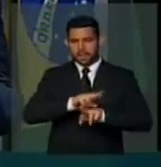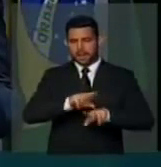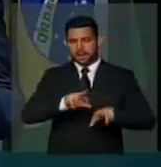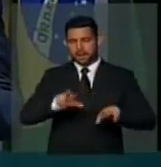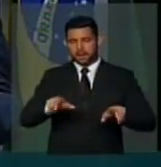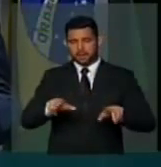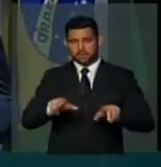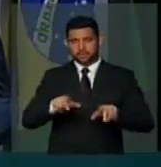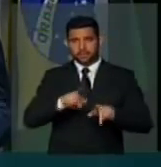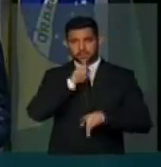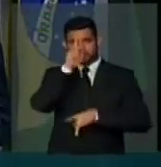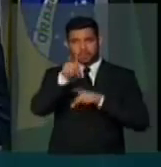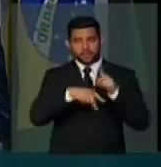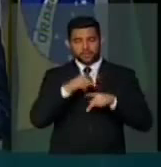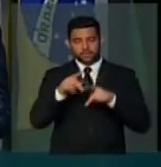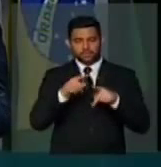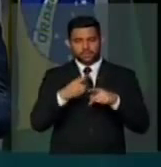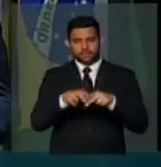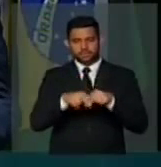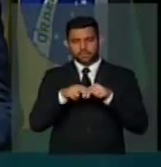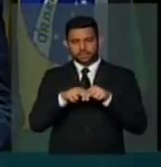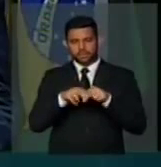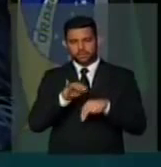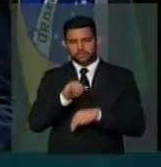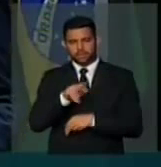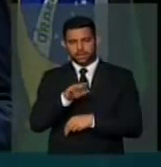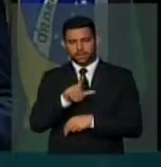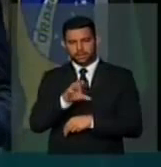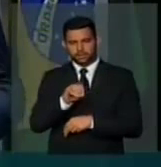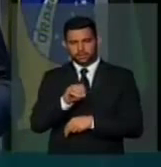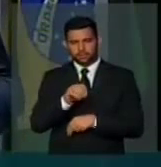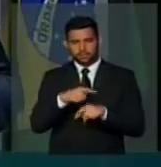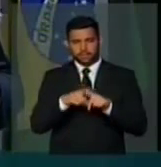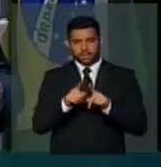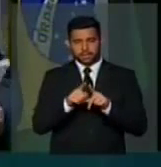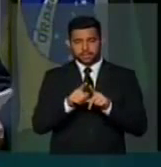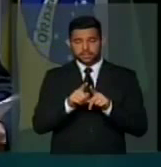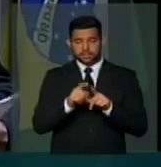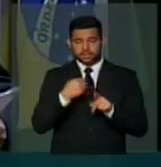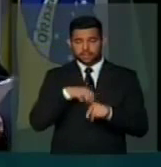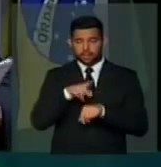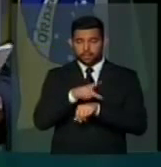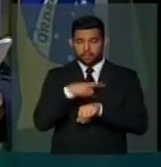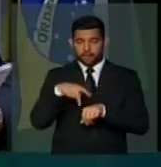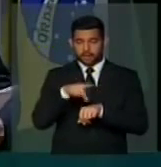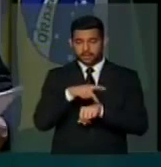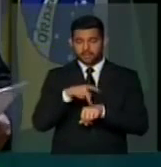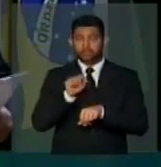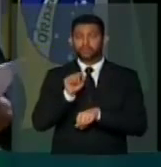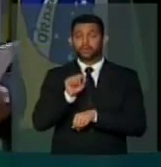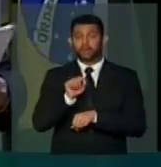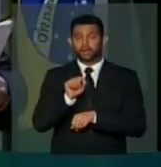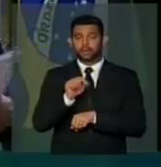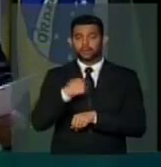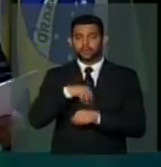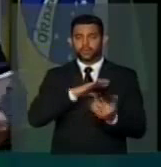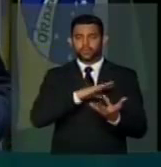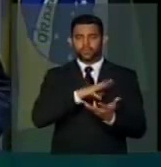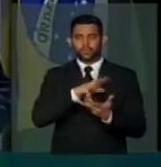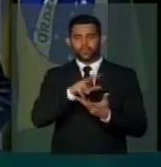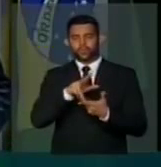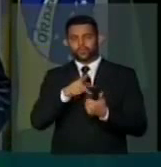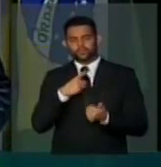uma civilização de poderio bélico, mas será uma civilização em que o mundo